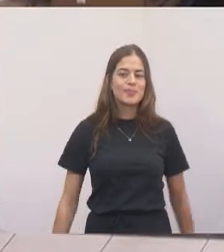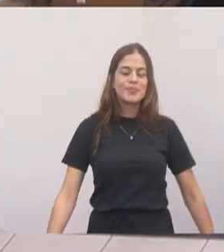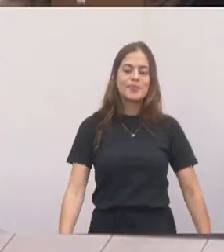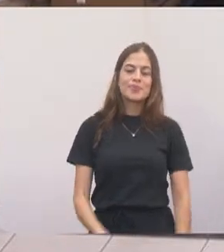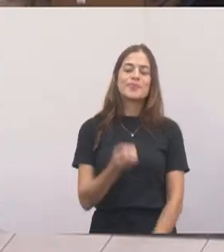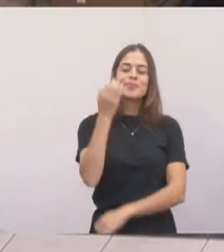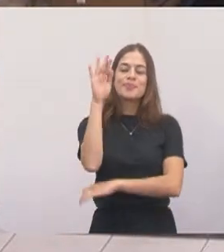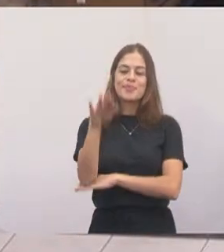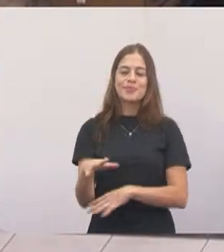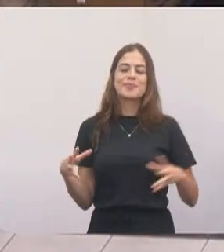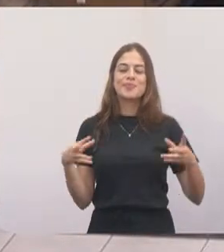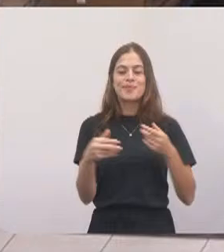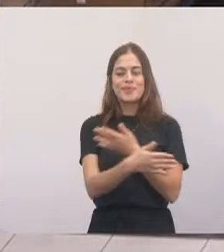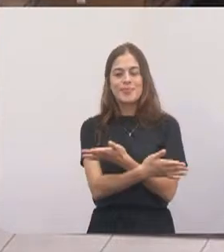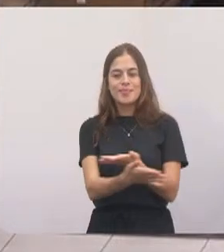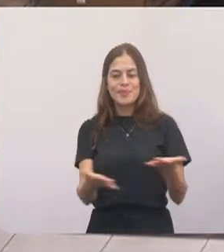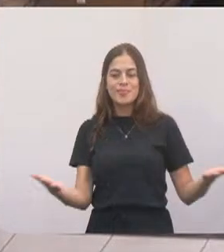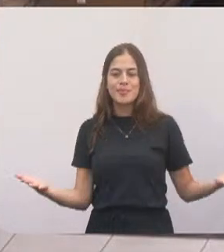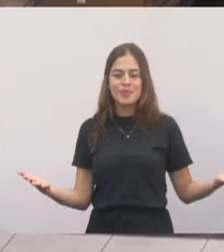Boa tarde a todos.